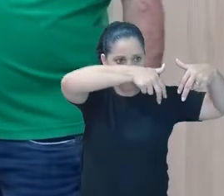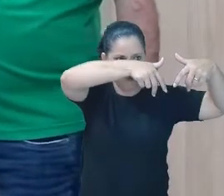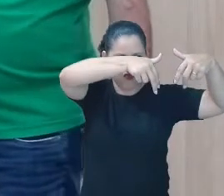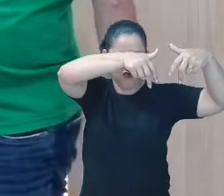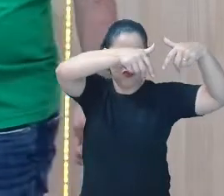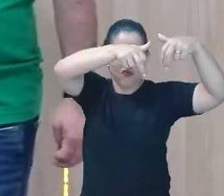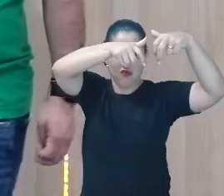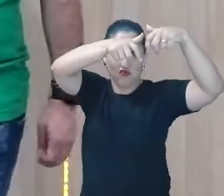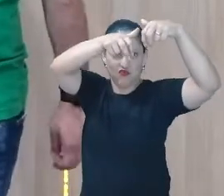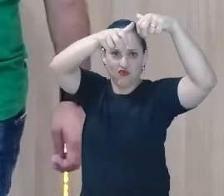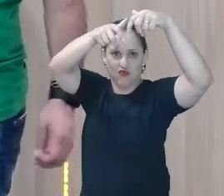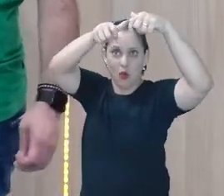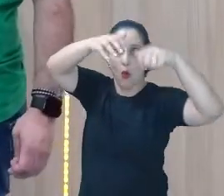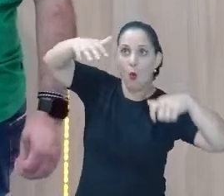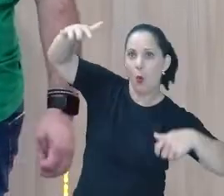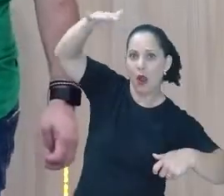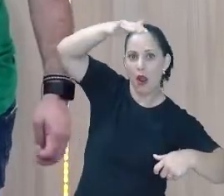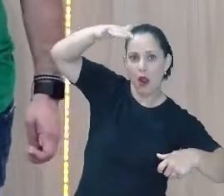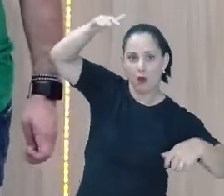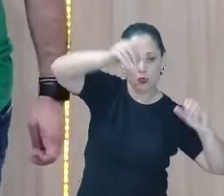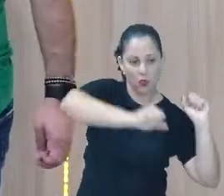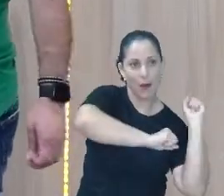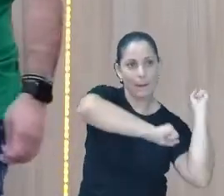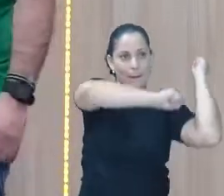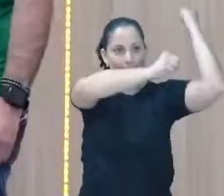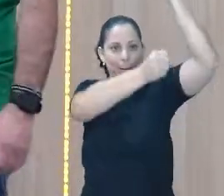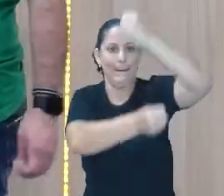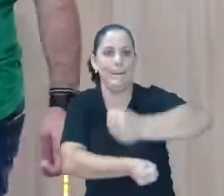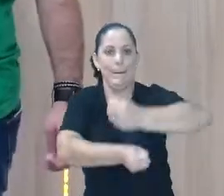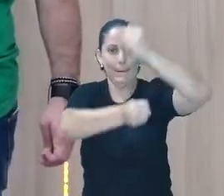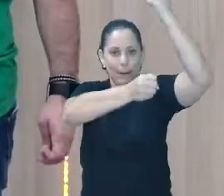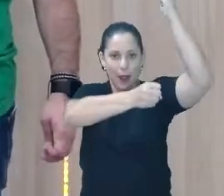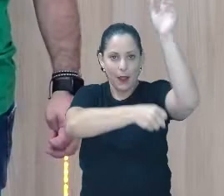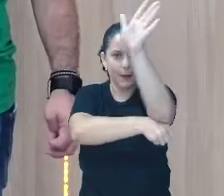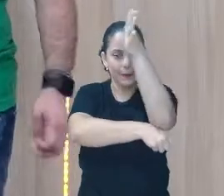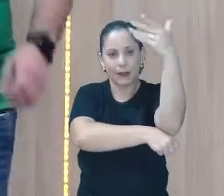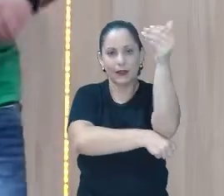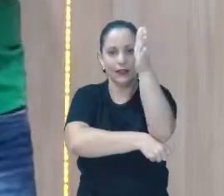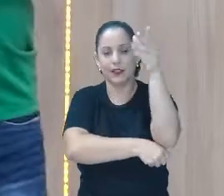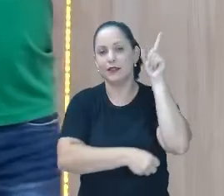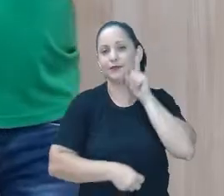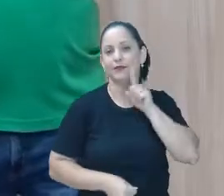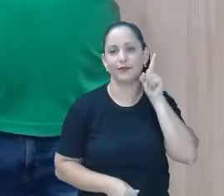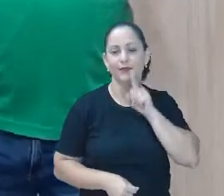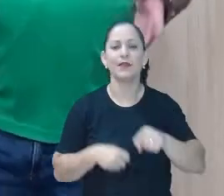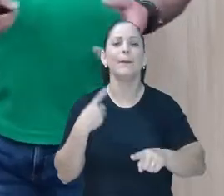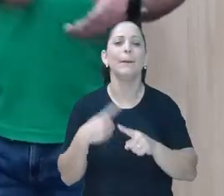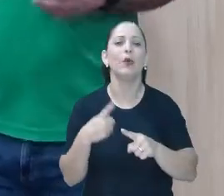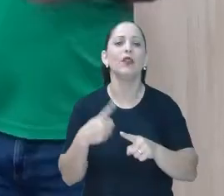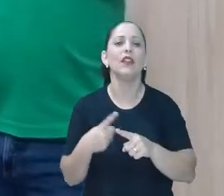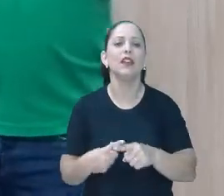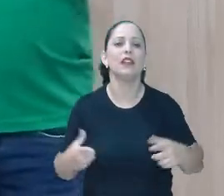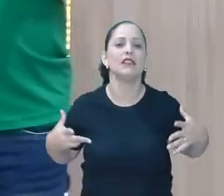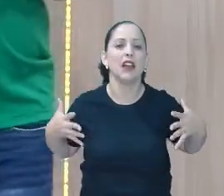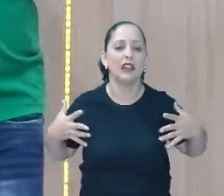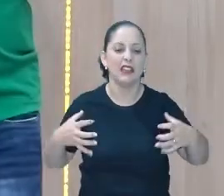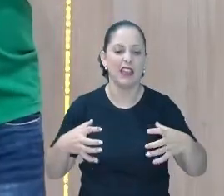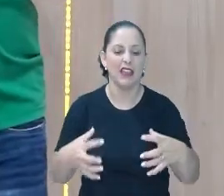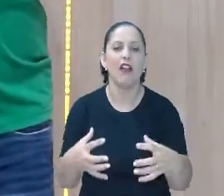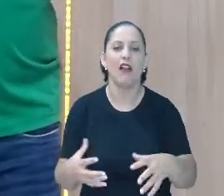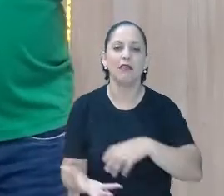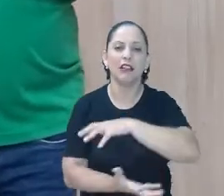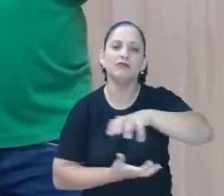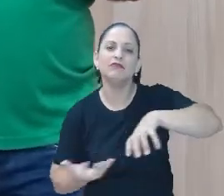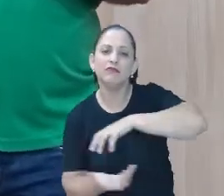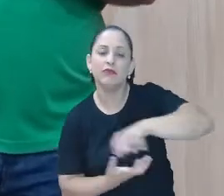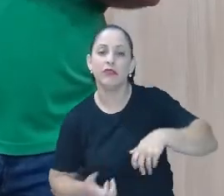o território. E por que que a batalha por essa ilha ela foi importante? A gente vai observar que ao longo da Segunda Guerra